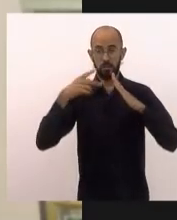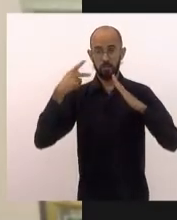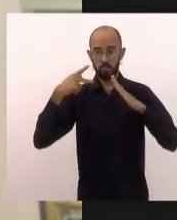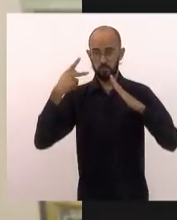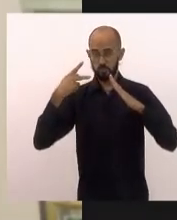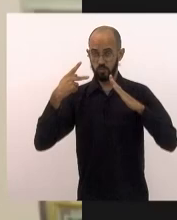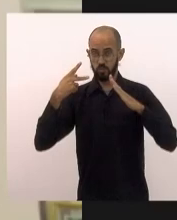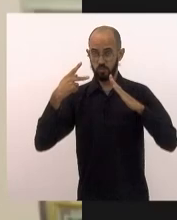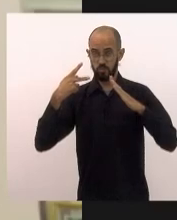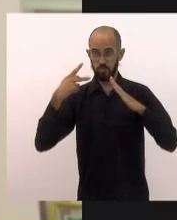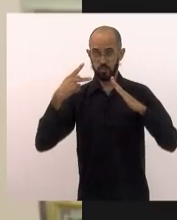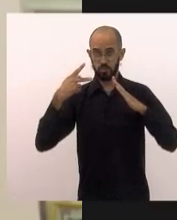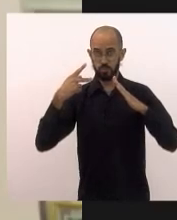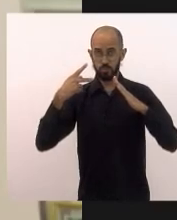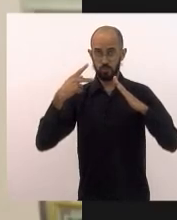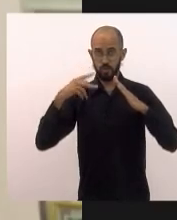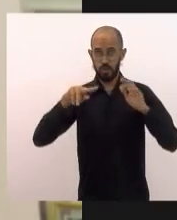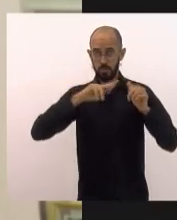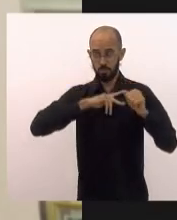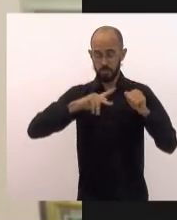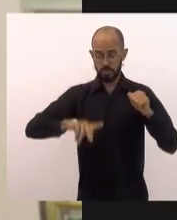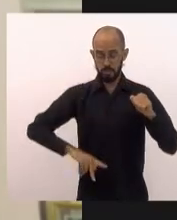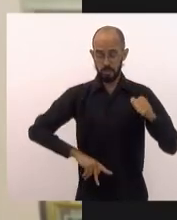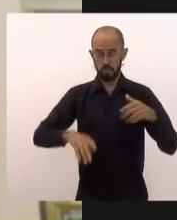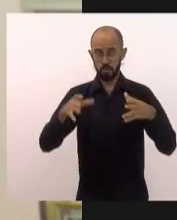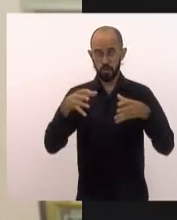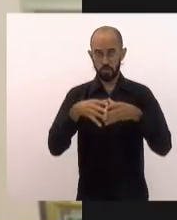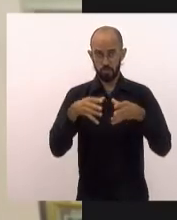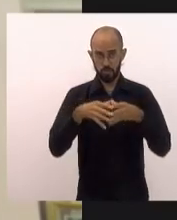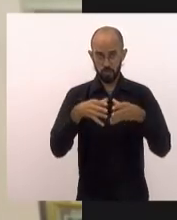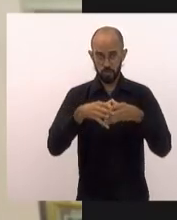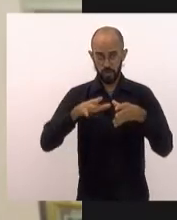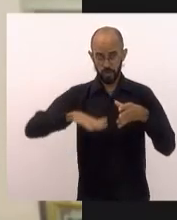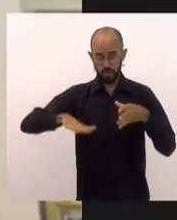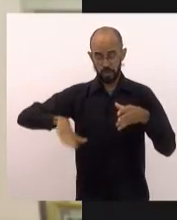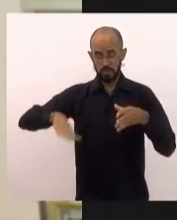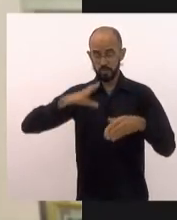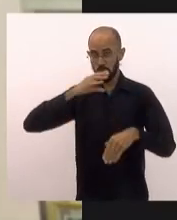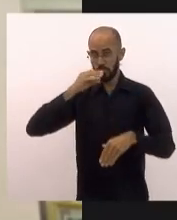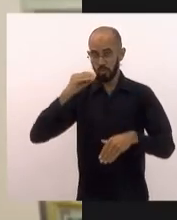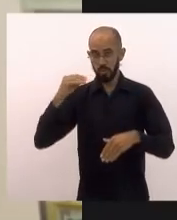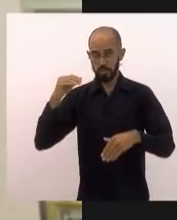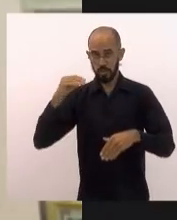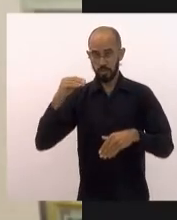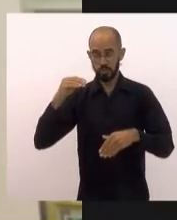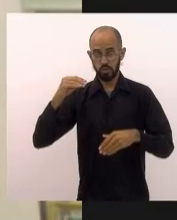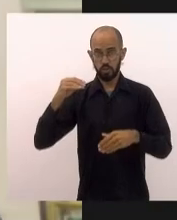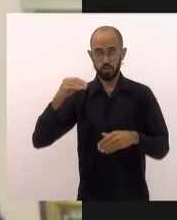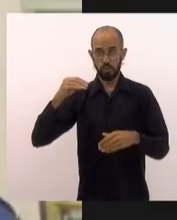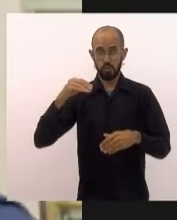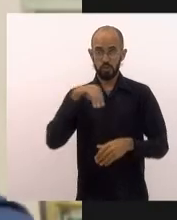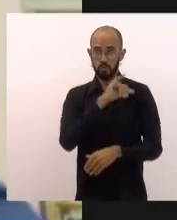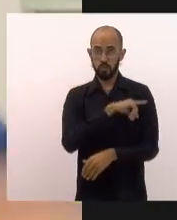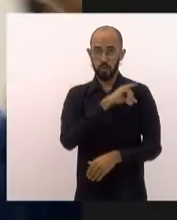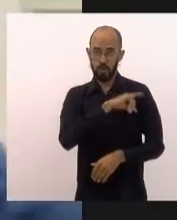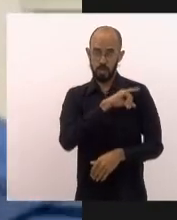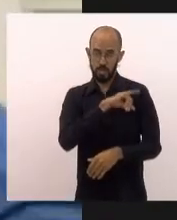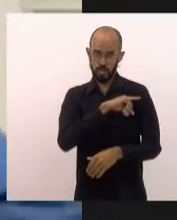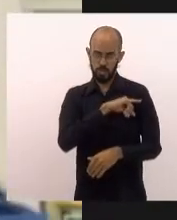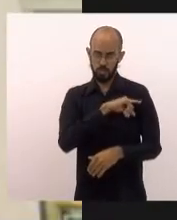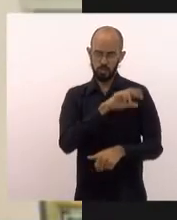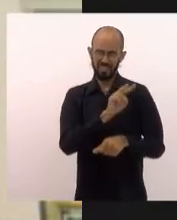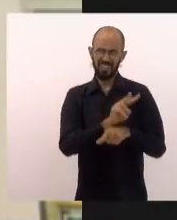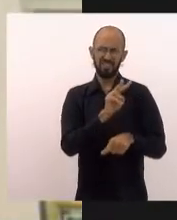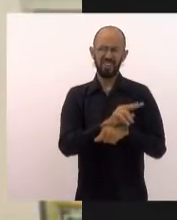pasmem, presidindo a Comissão da Criança e do Adolescente do Rio de Janeiro, defenda em primeiro lugar o direito de crianças irem à